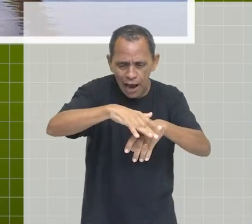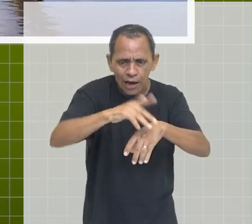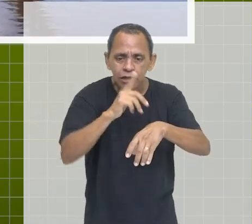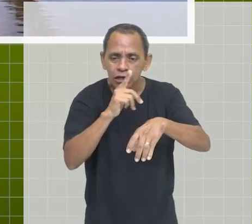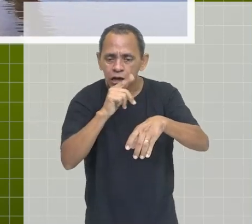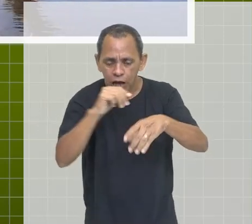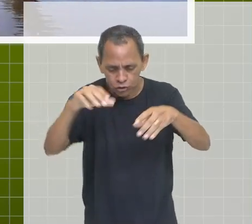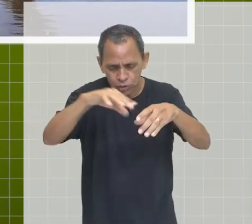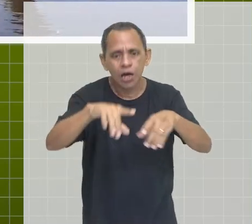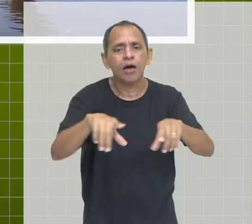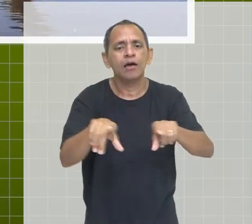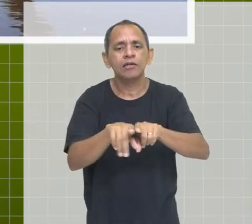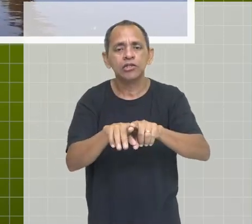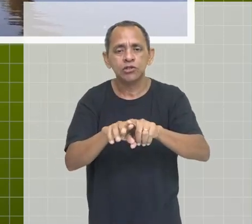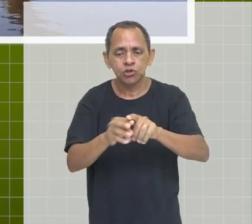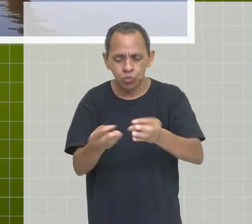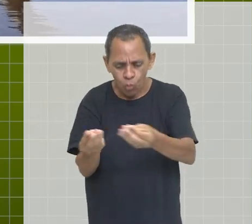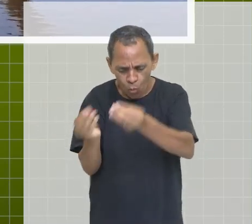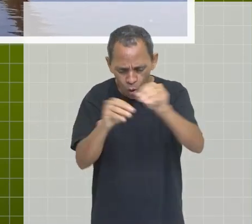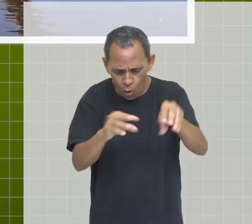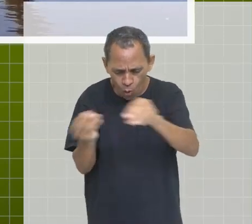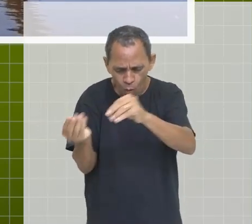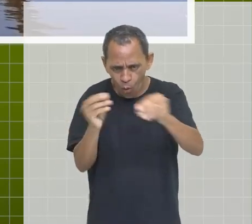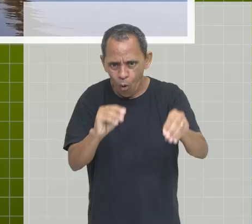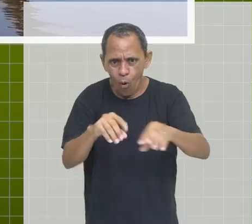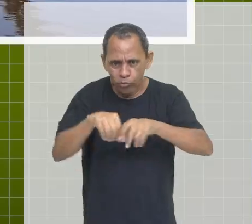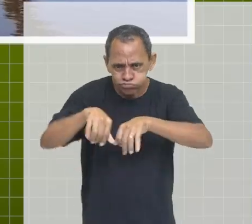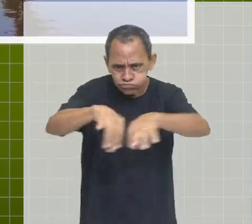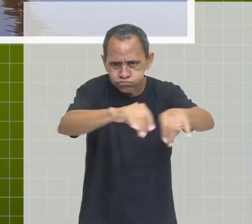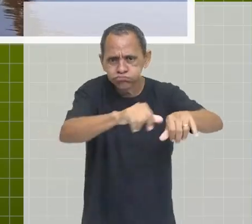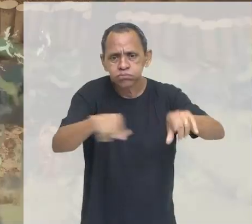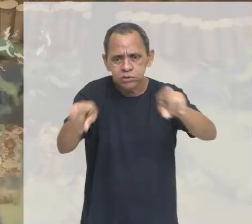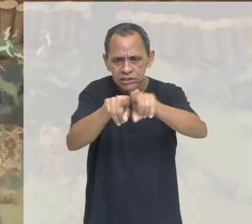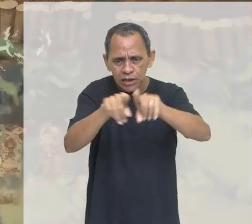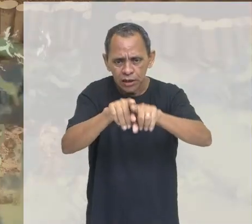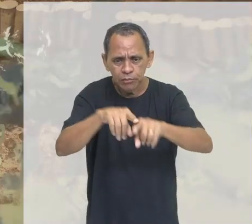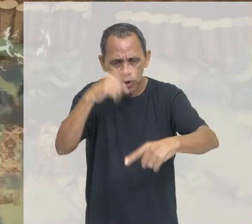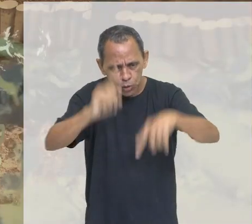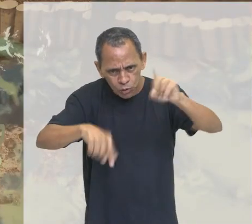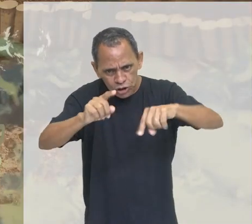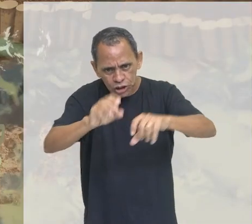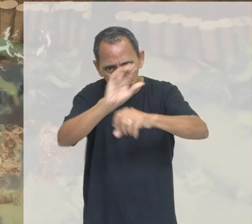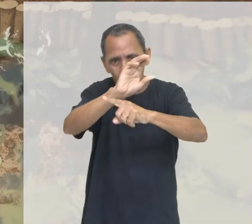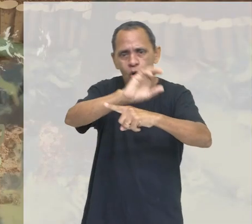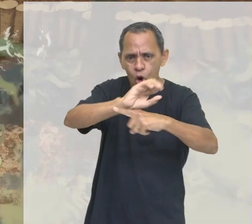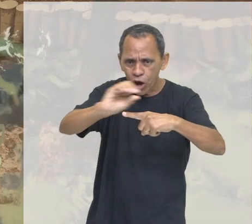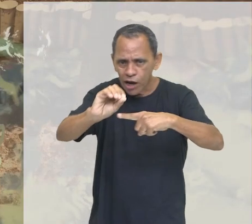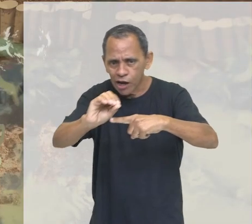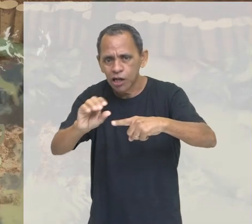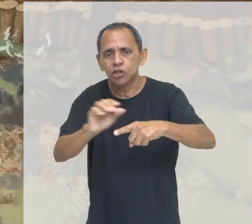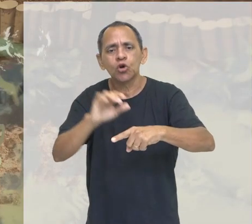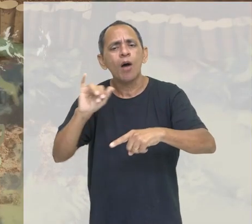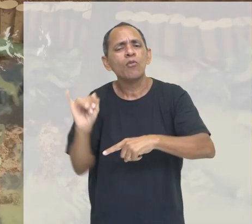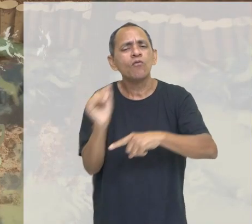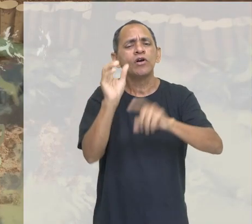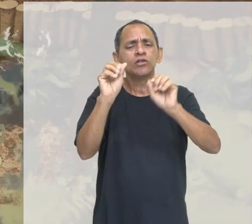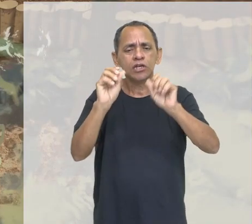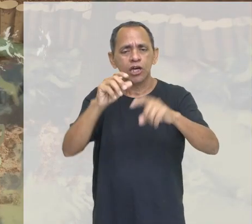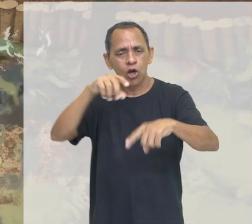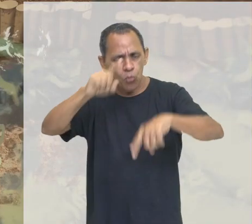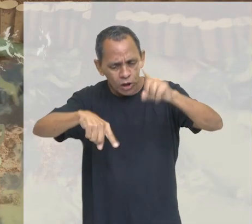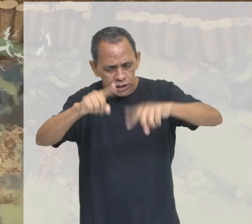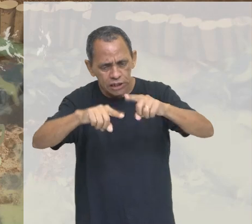deposição de terra, de sedimentos e de matéria orgânica. Por ser uma técnica que aproveita a matéria orgânica